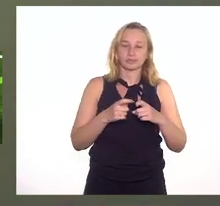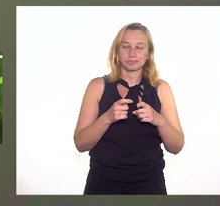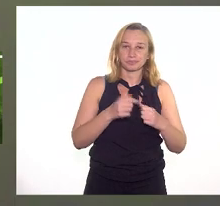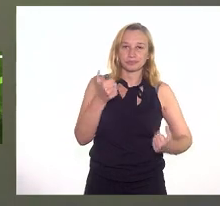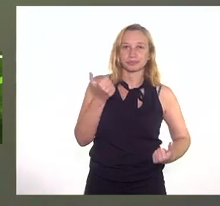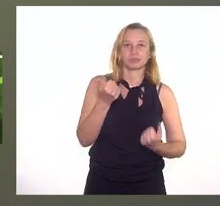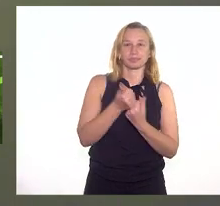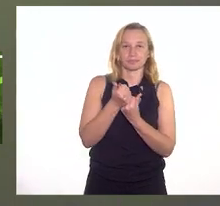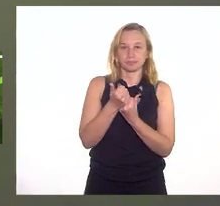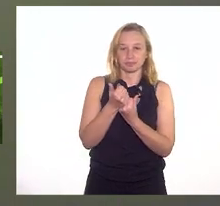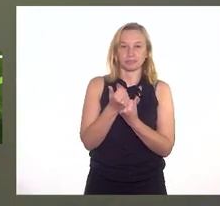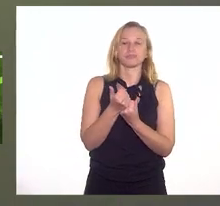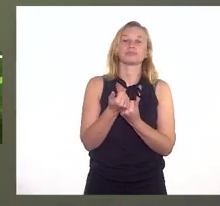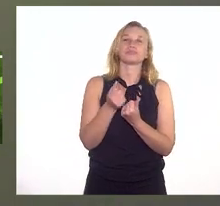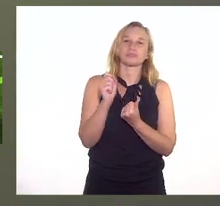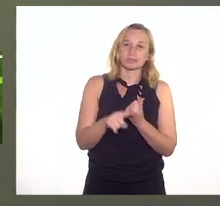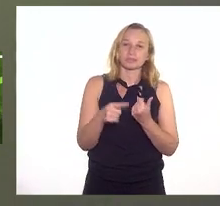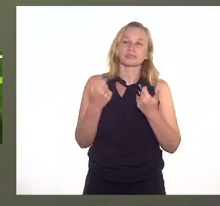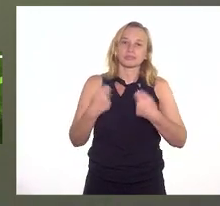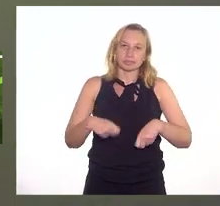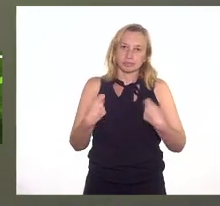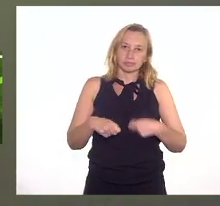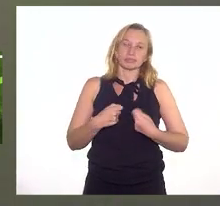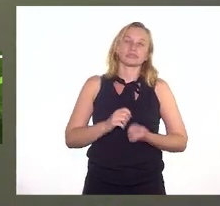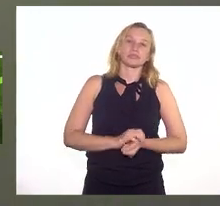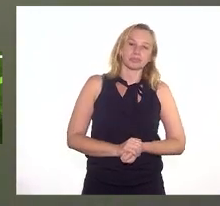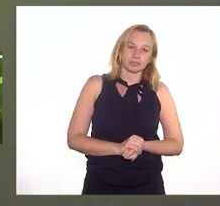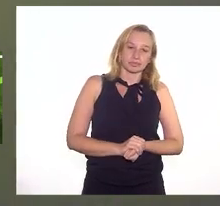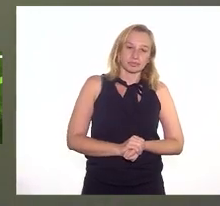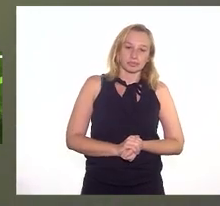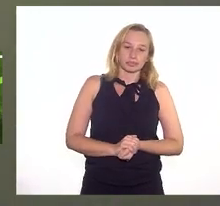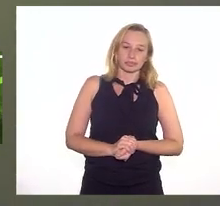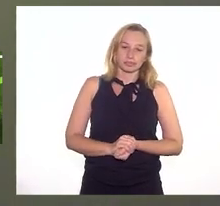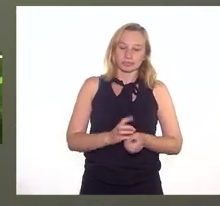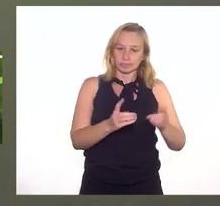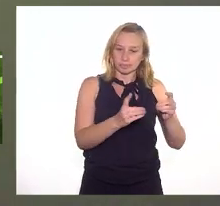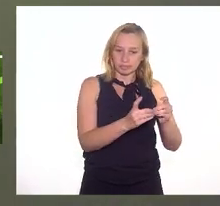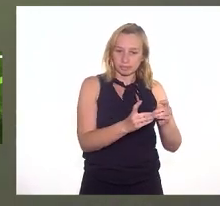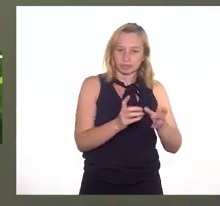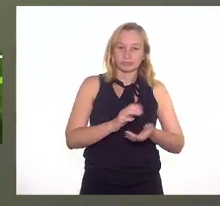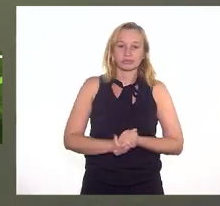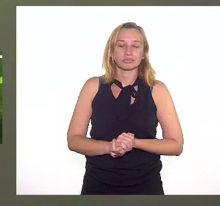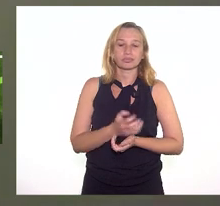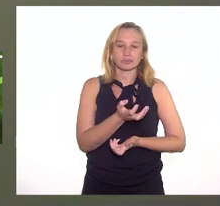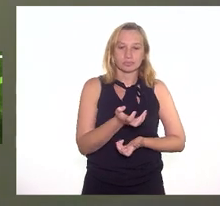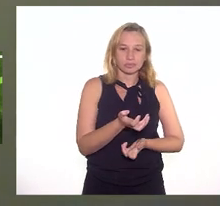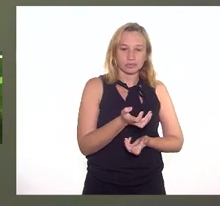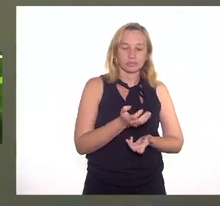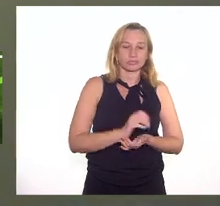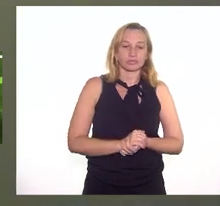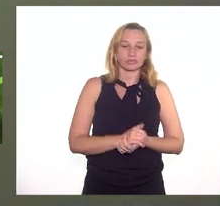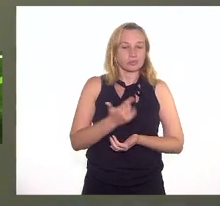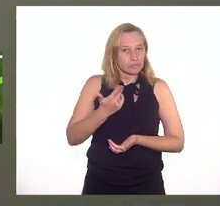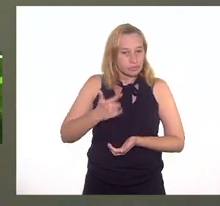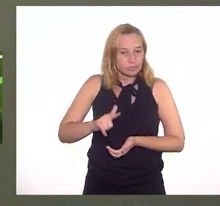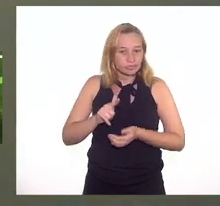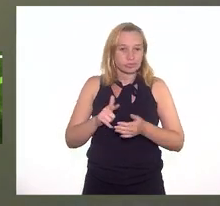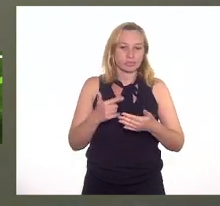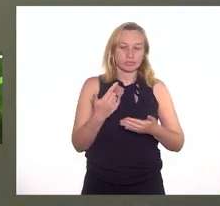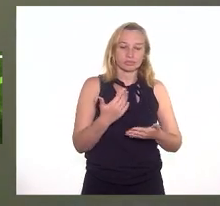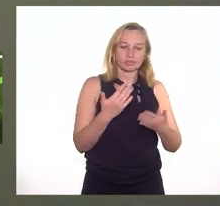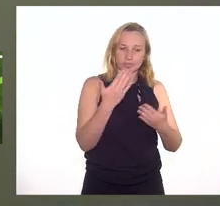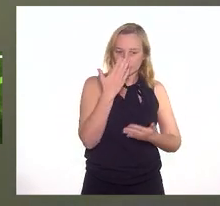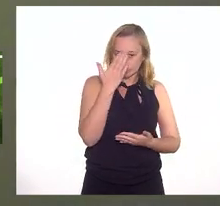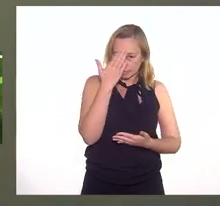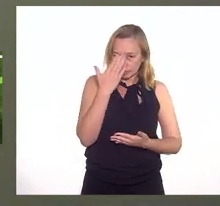apoio, né, que é necessário aos pacientes. Então, eu quero apenas, mais uma vez, saudar e